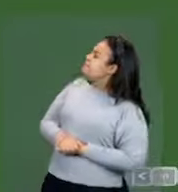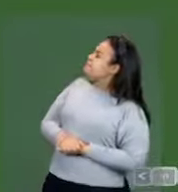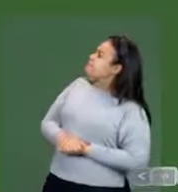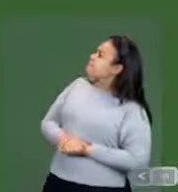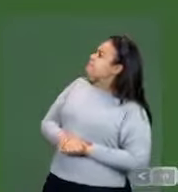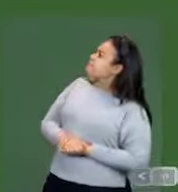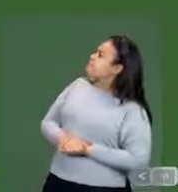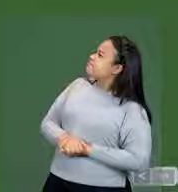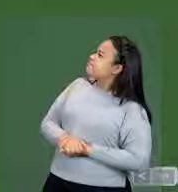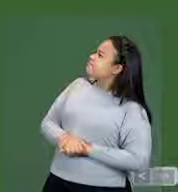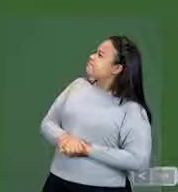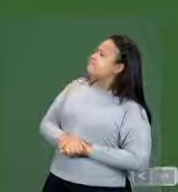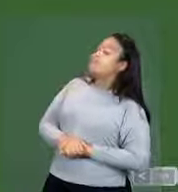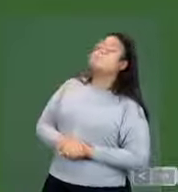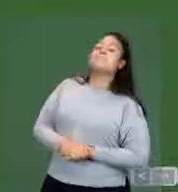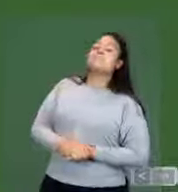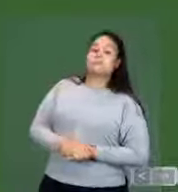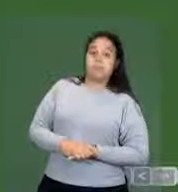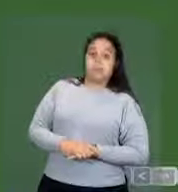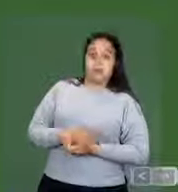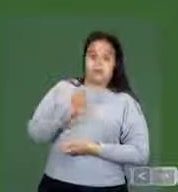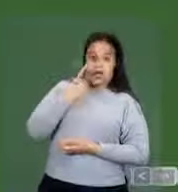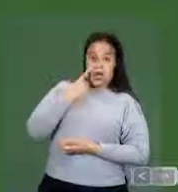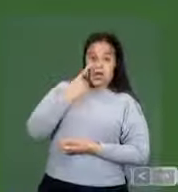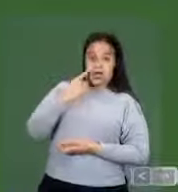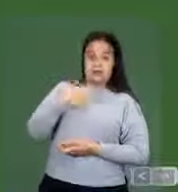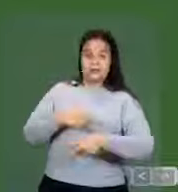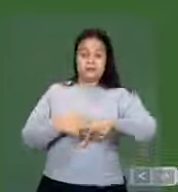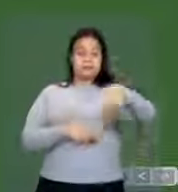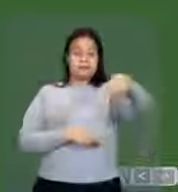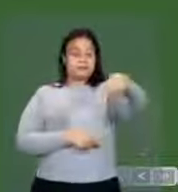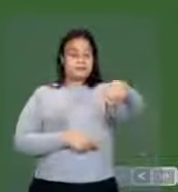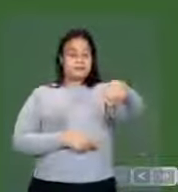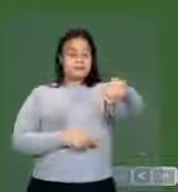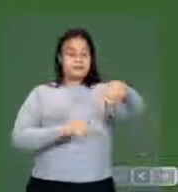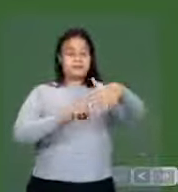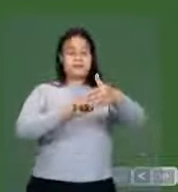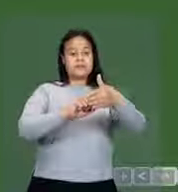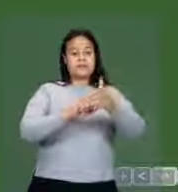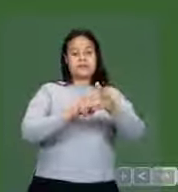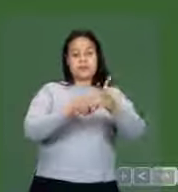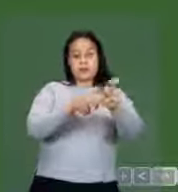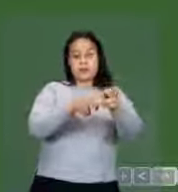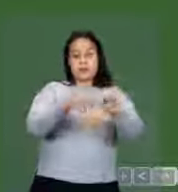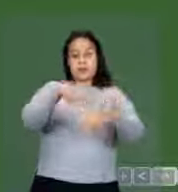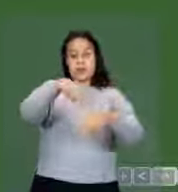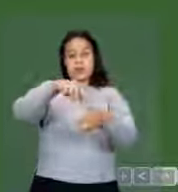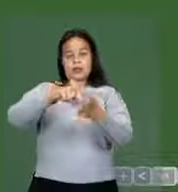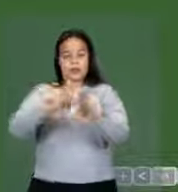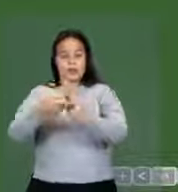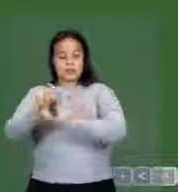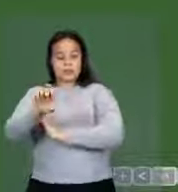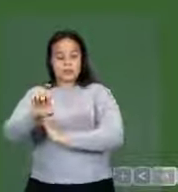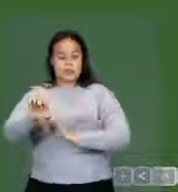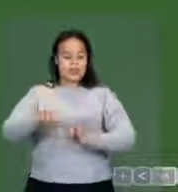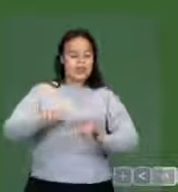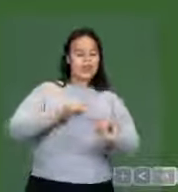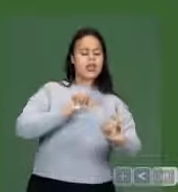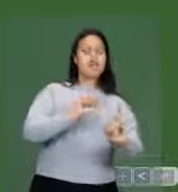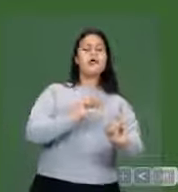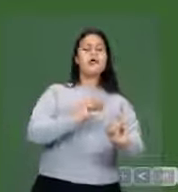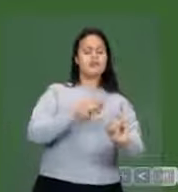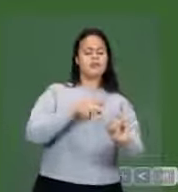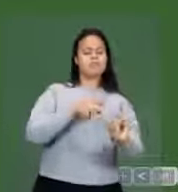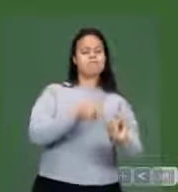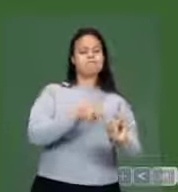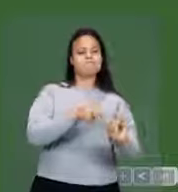Q é igual a N vezes E, temos então que I vai ser igual